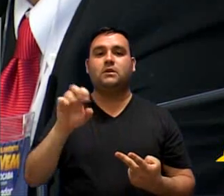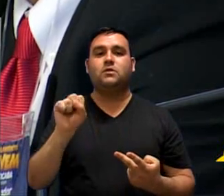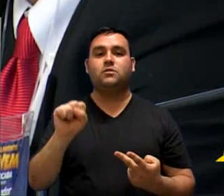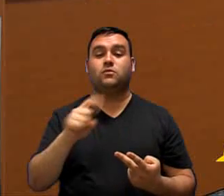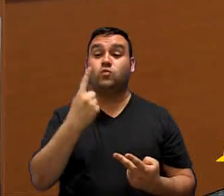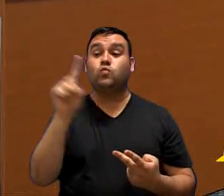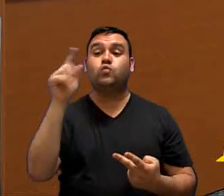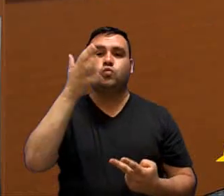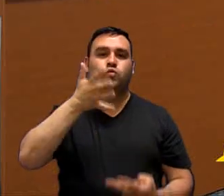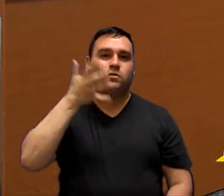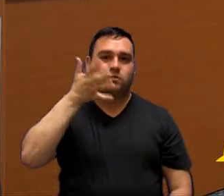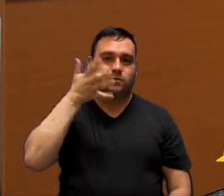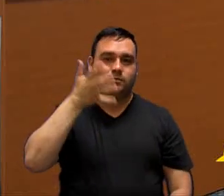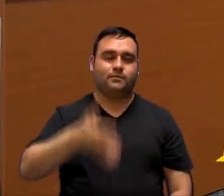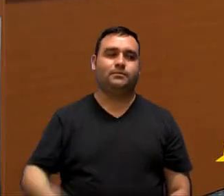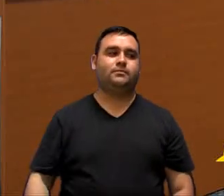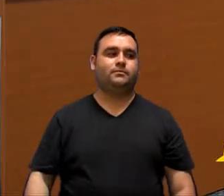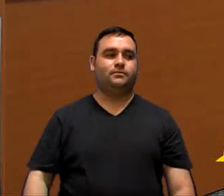discurso.